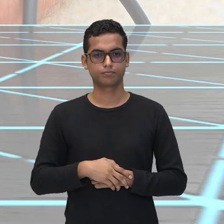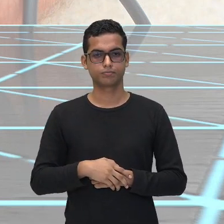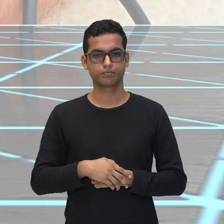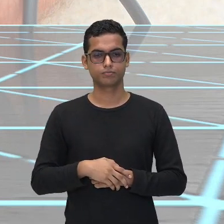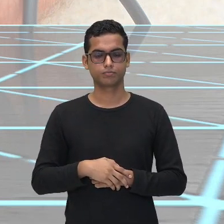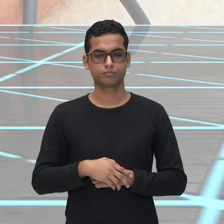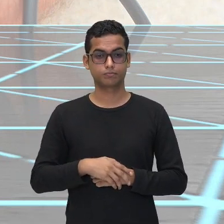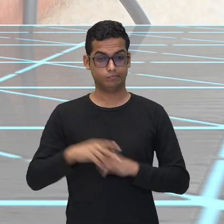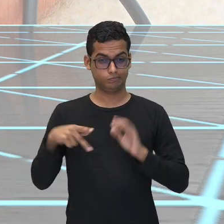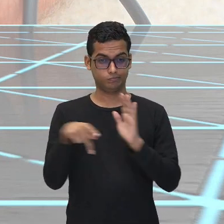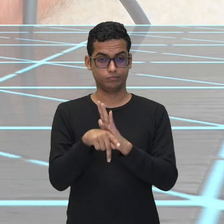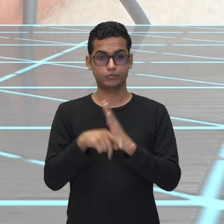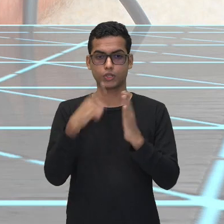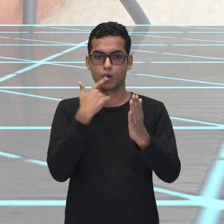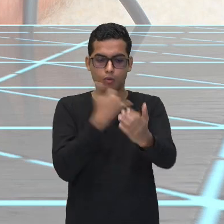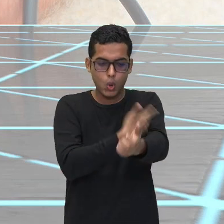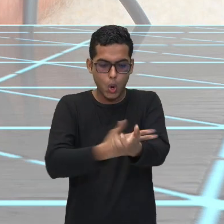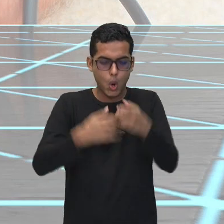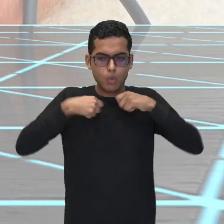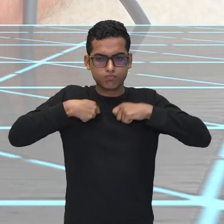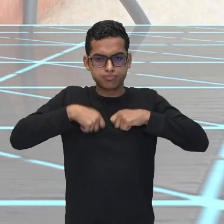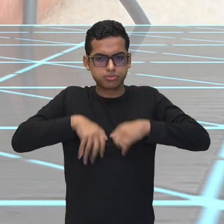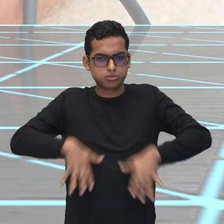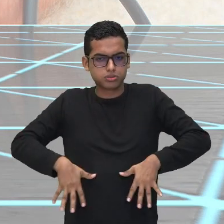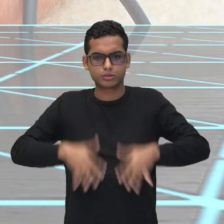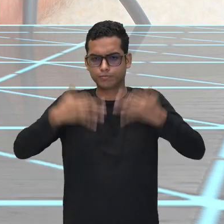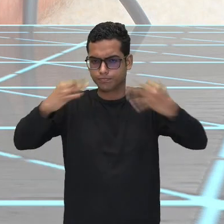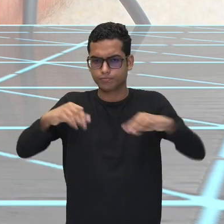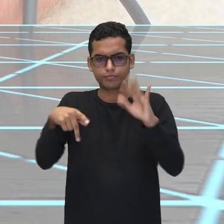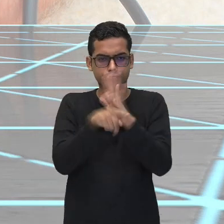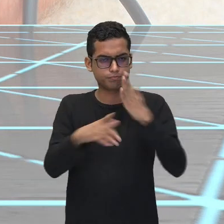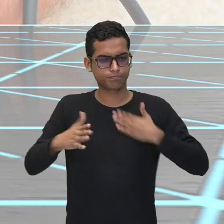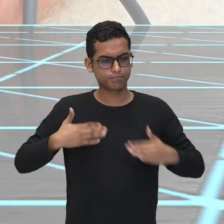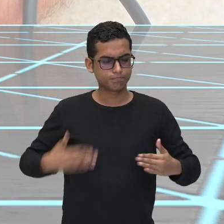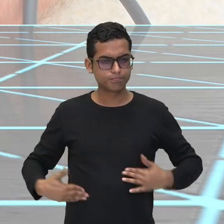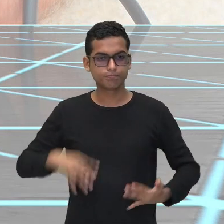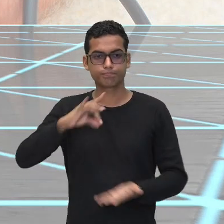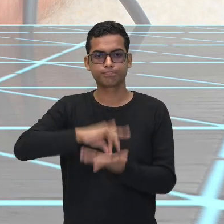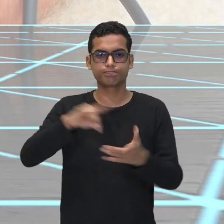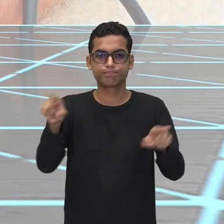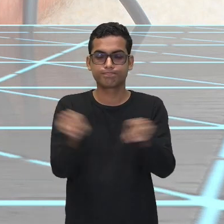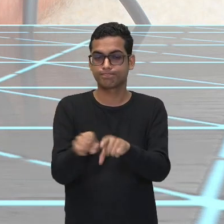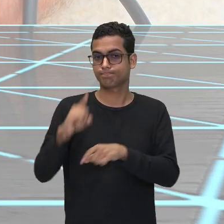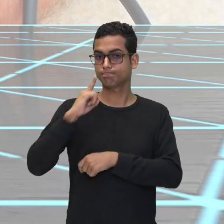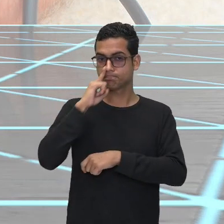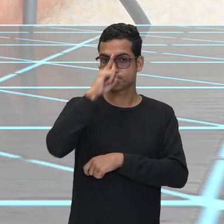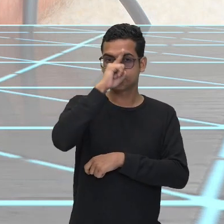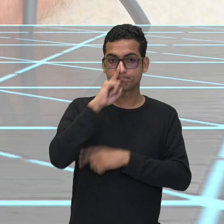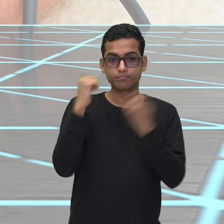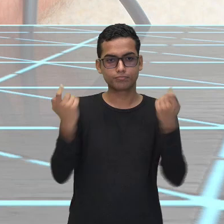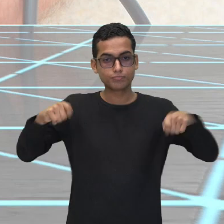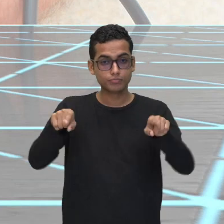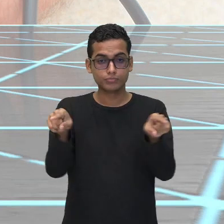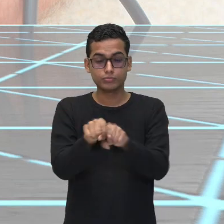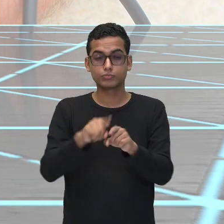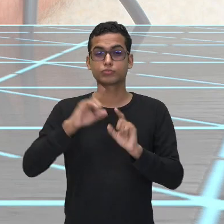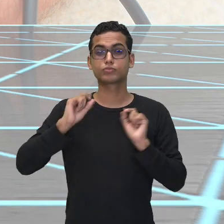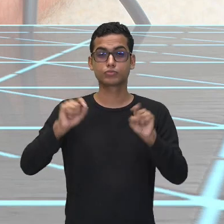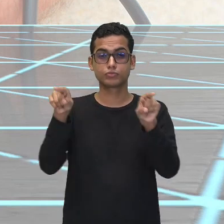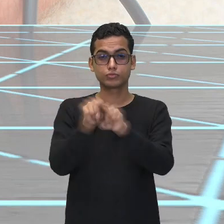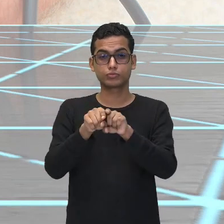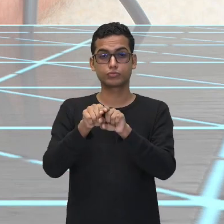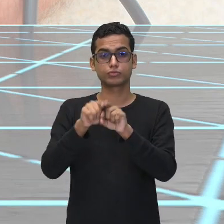distribuído ali corretamente no nosso corpo. E é um dos principais fatores de risco para a ocorrência de acidente